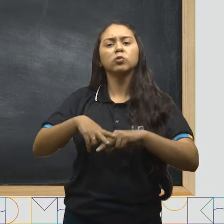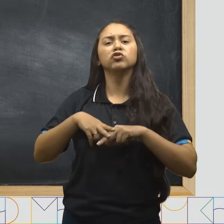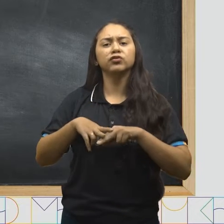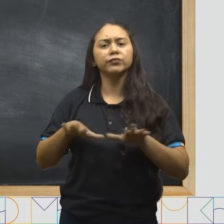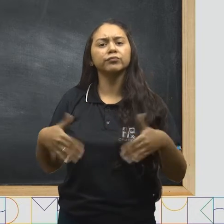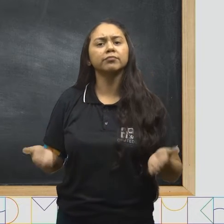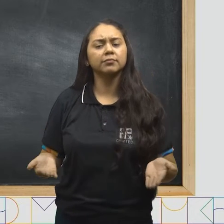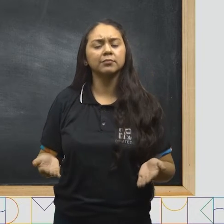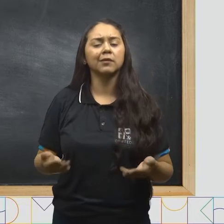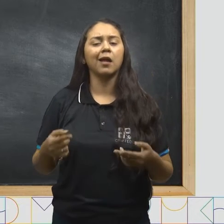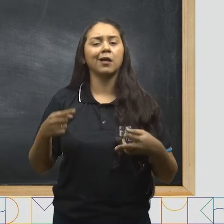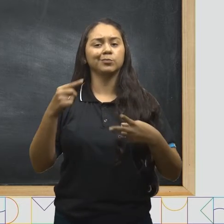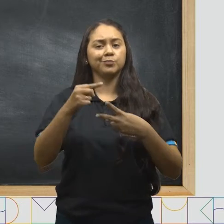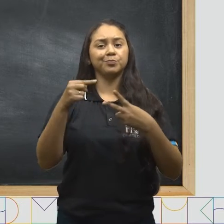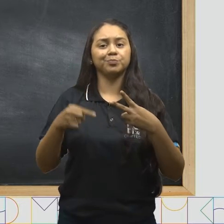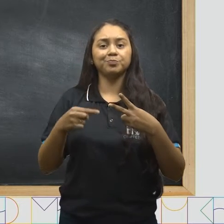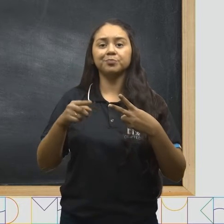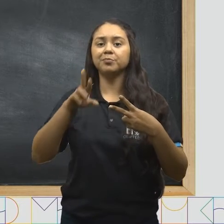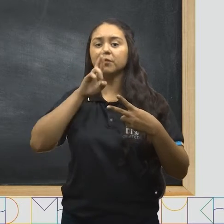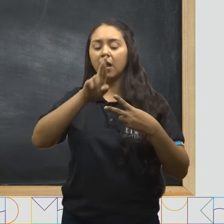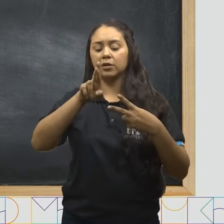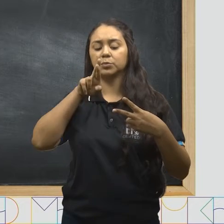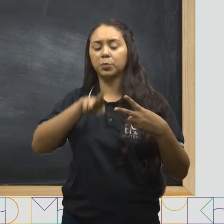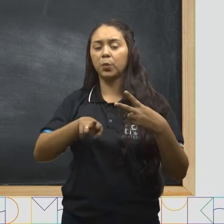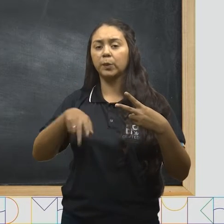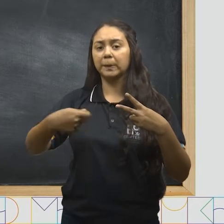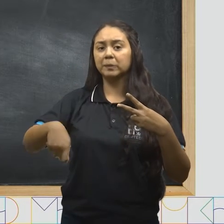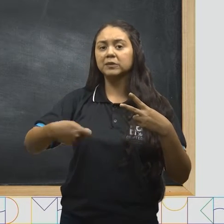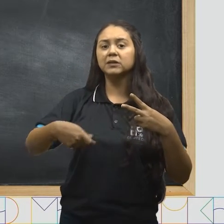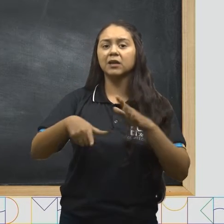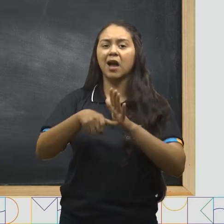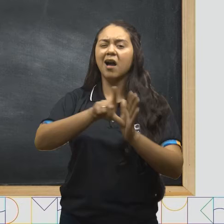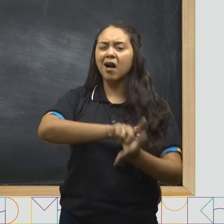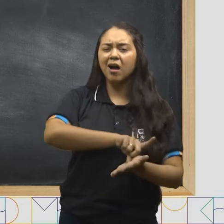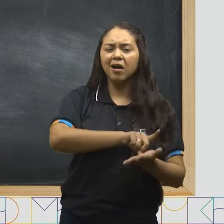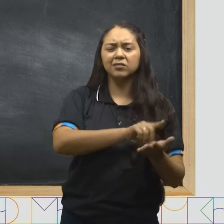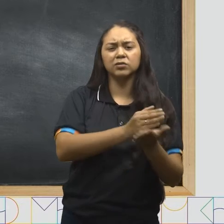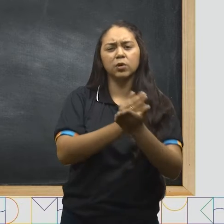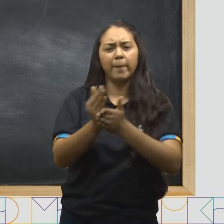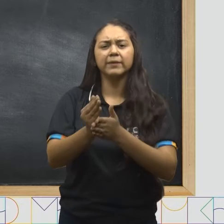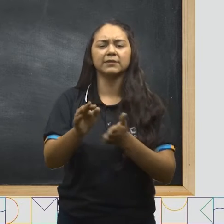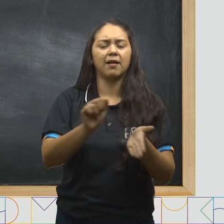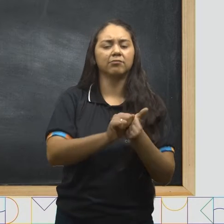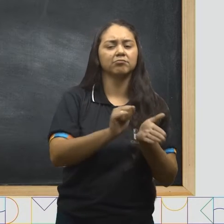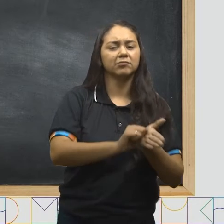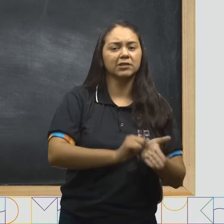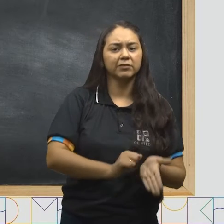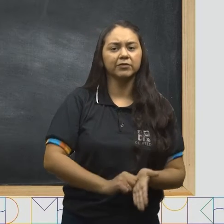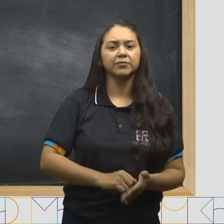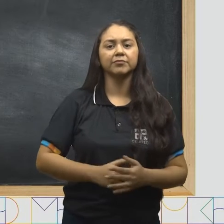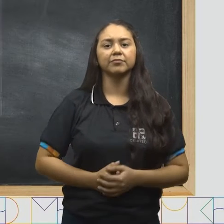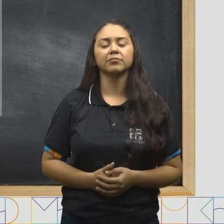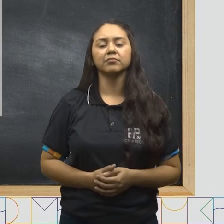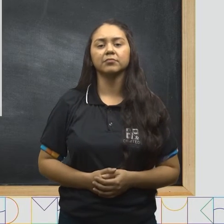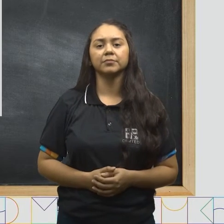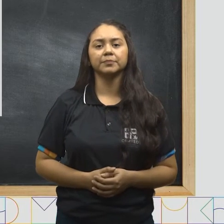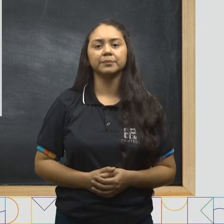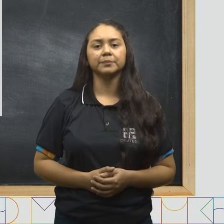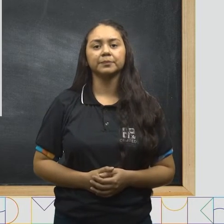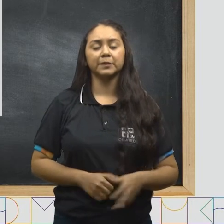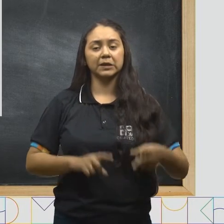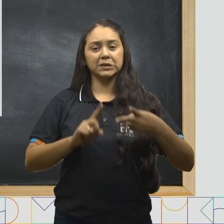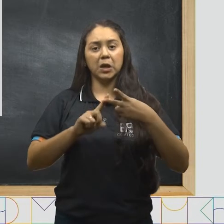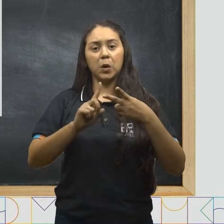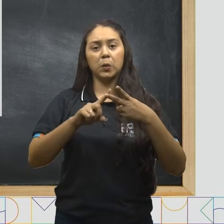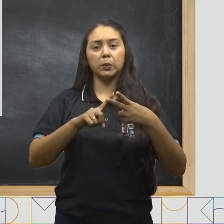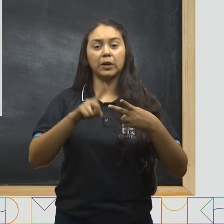Estas perguntas devem ser respondidas antes de você iniciar a escrita do parágrafo.